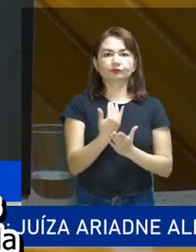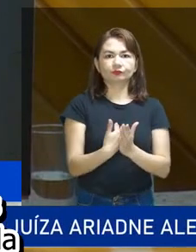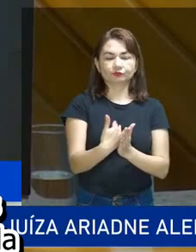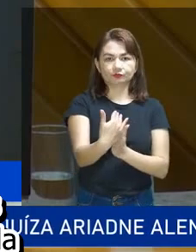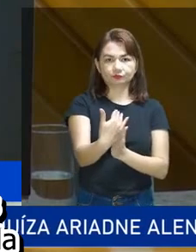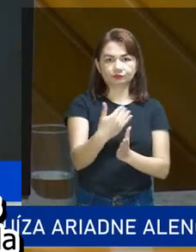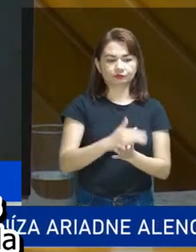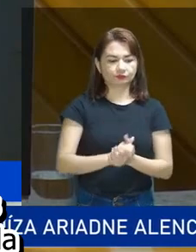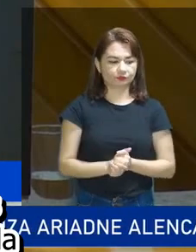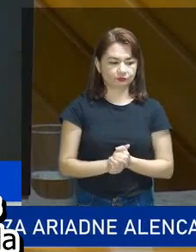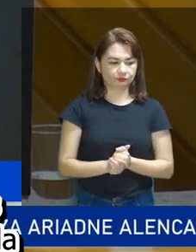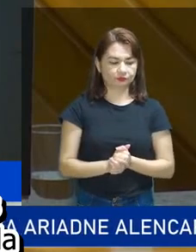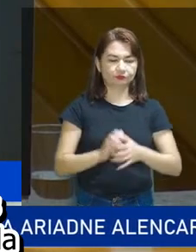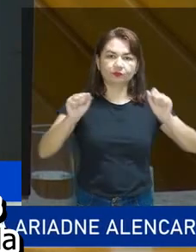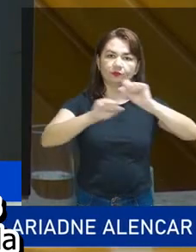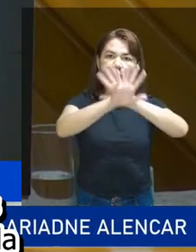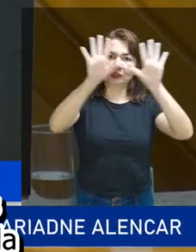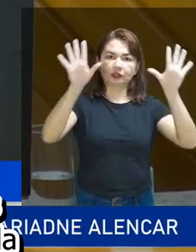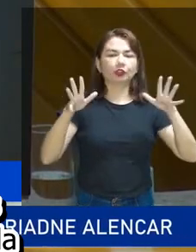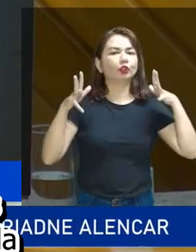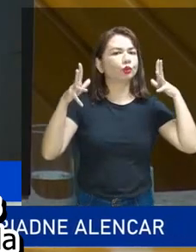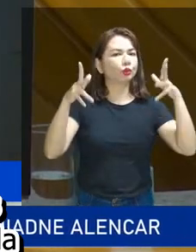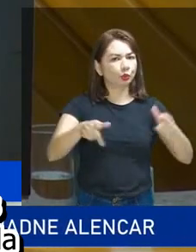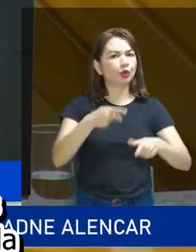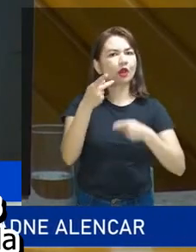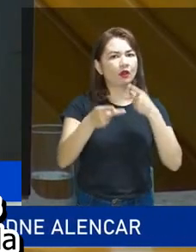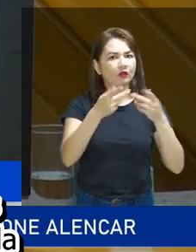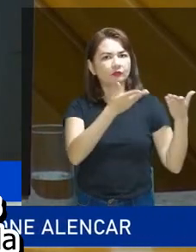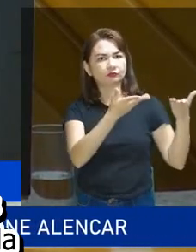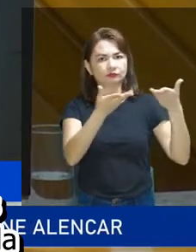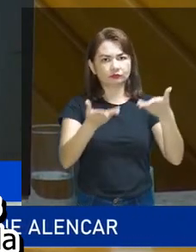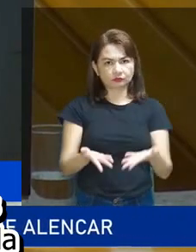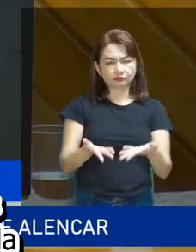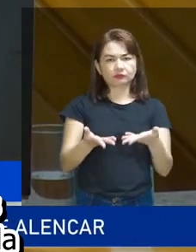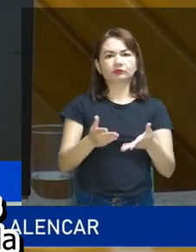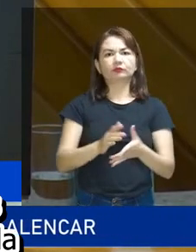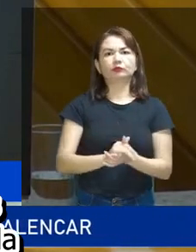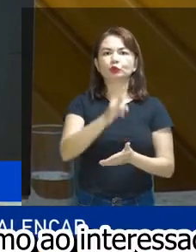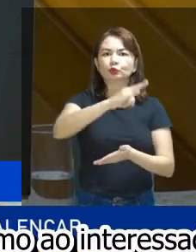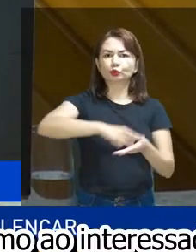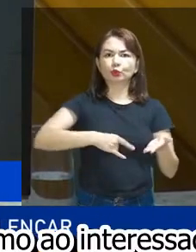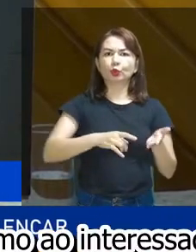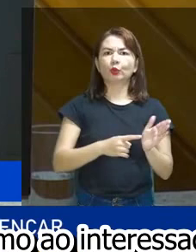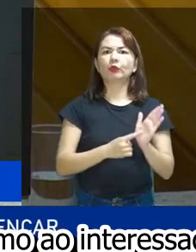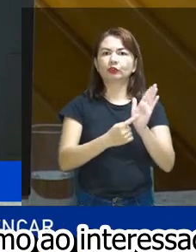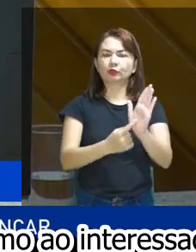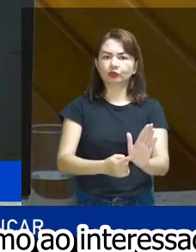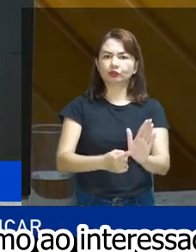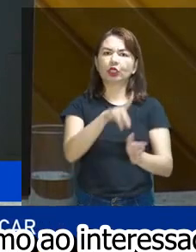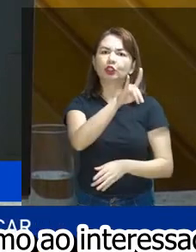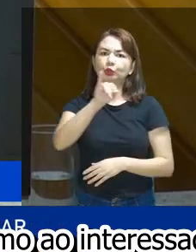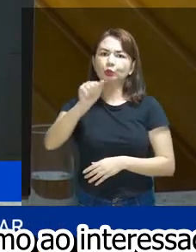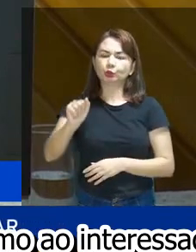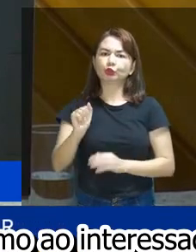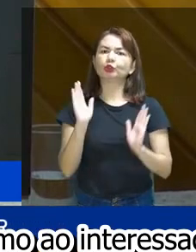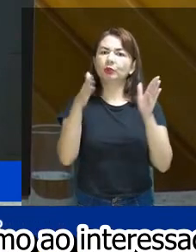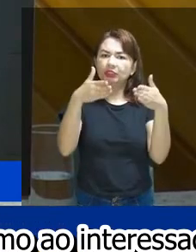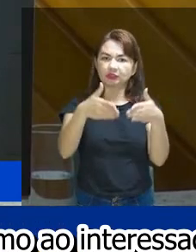Inicialmente, cumpre esclarecer que todas as alegações trazidas na petição apresentada nesta data